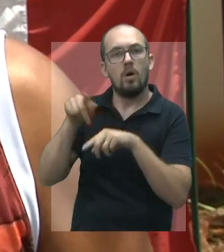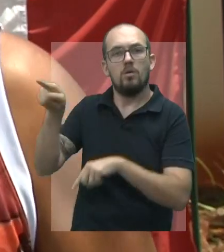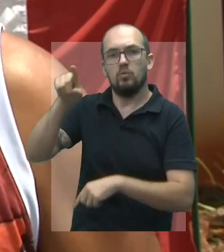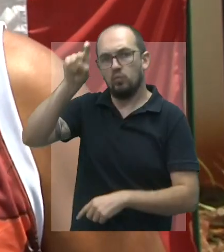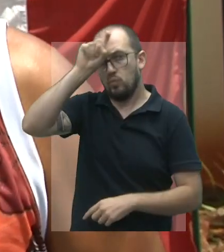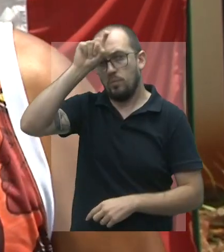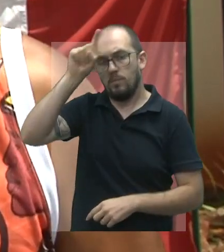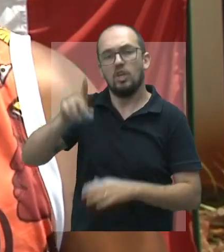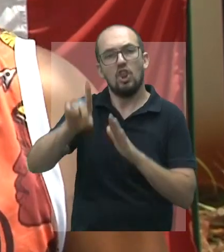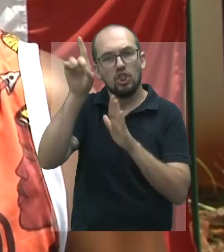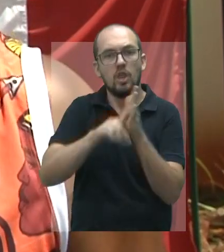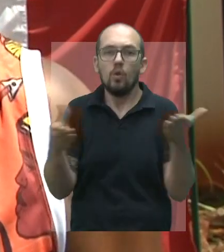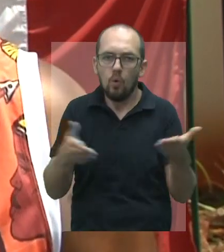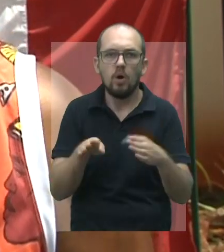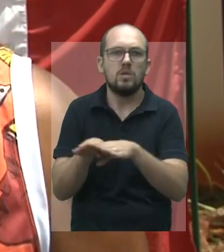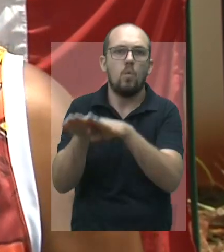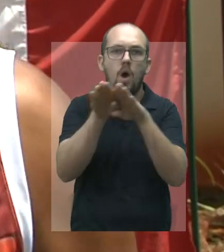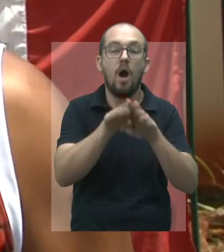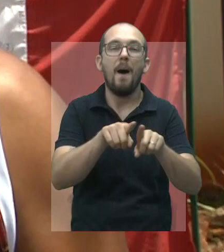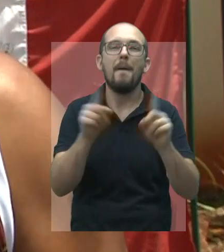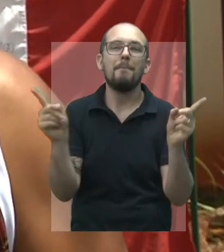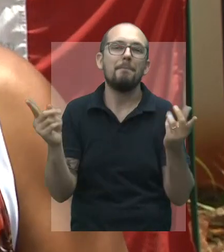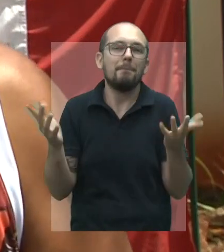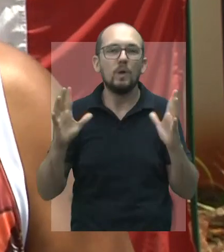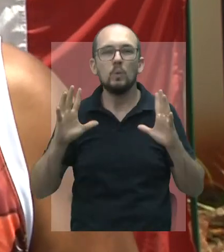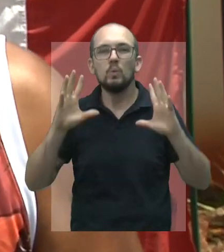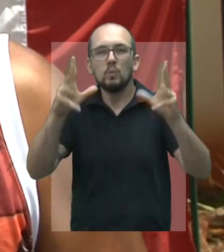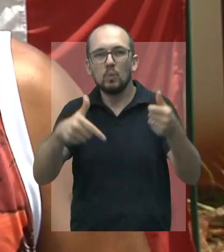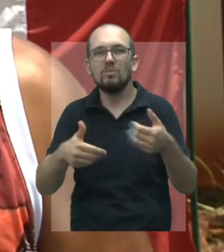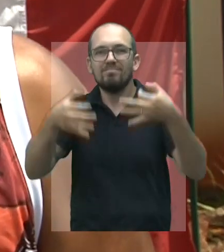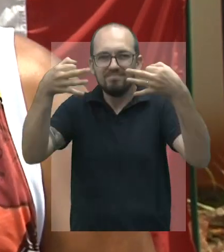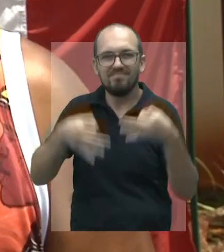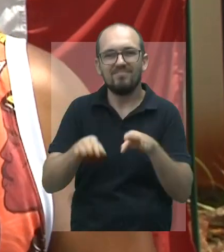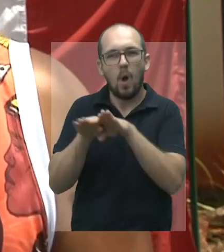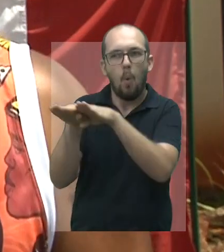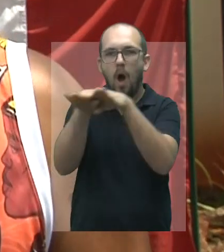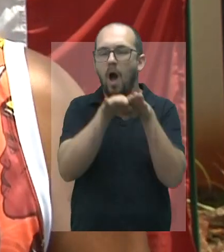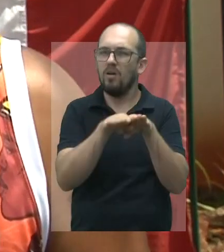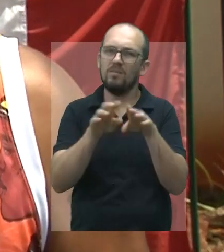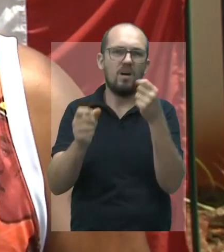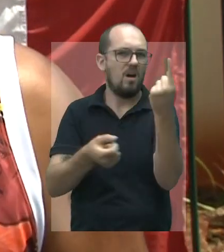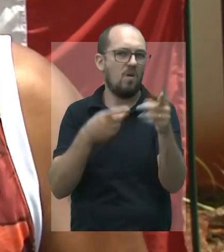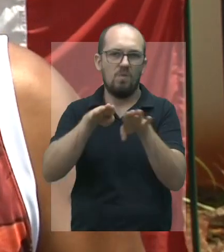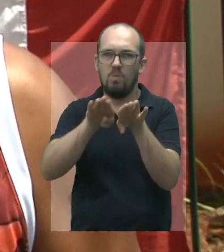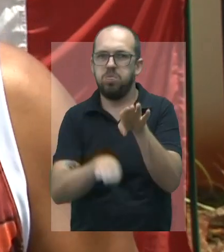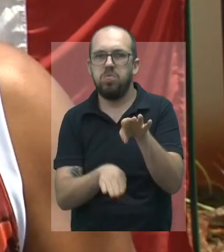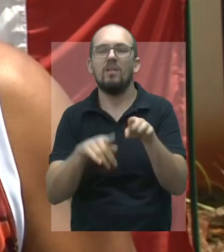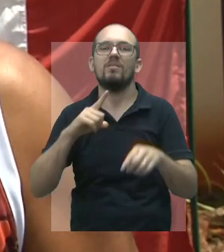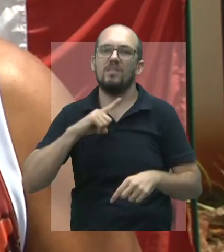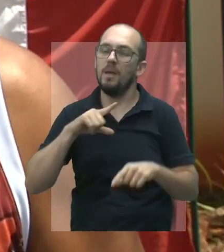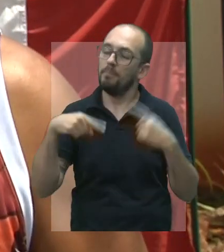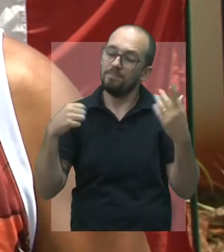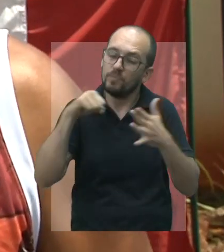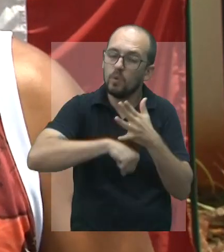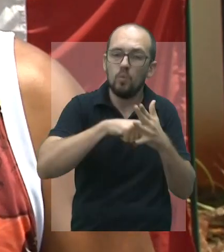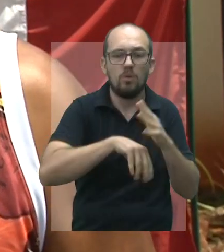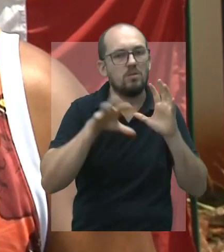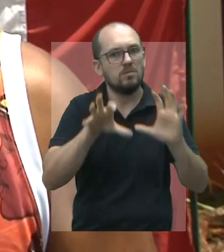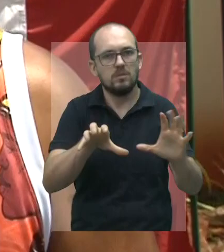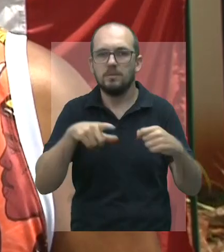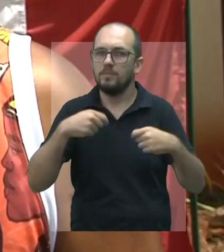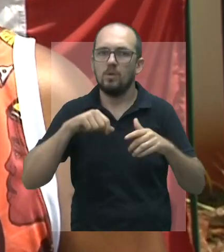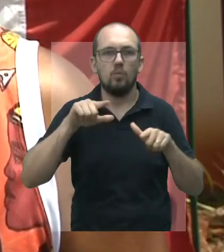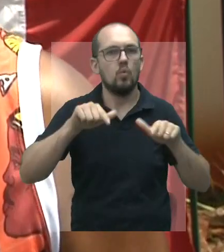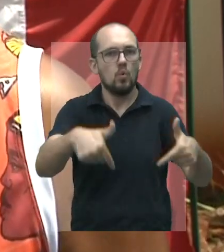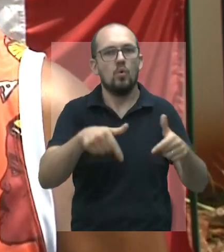direitos, A gente sabe que nem tudo acontece realmente desse jeito, mas também temos que lutar pelos nossos direitos, A gente tem que